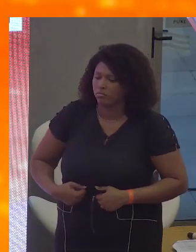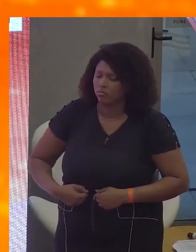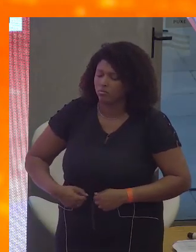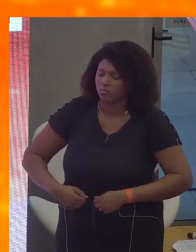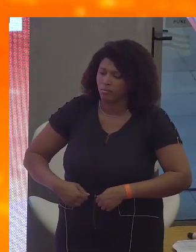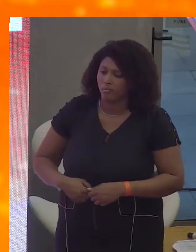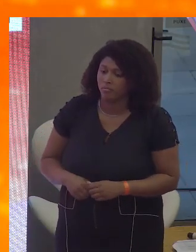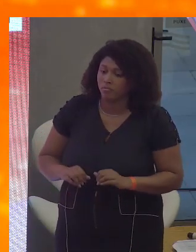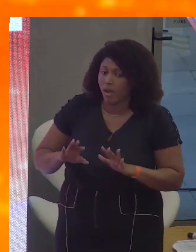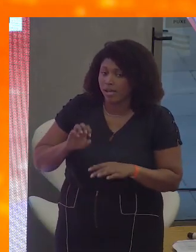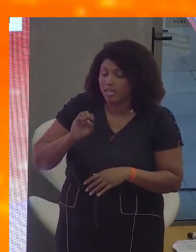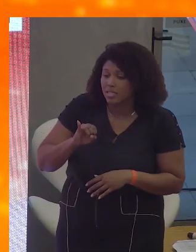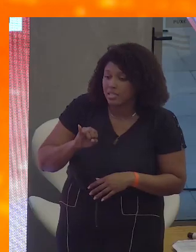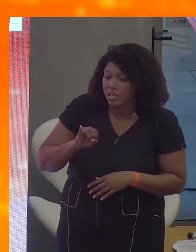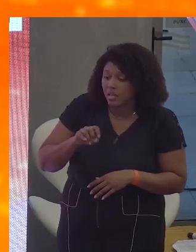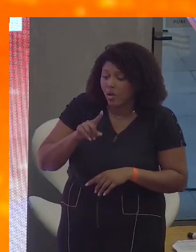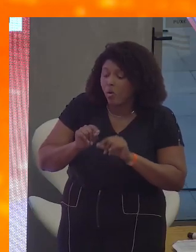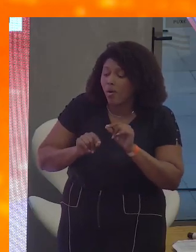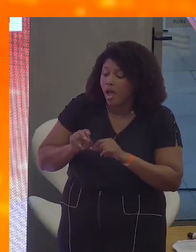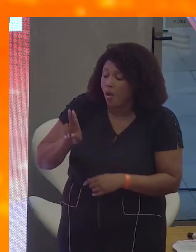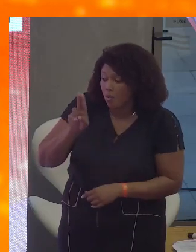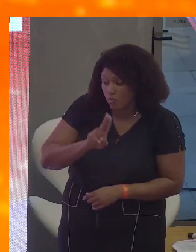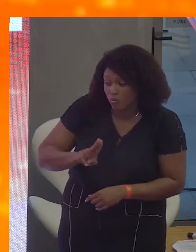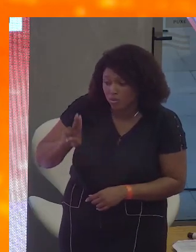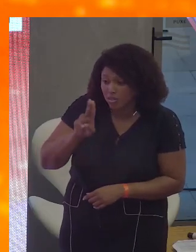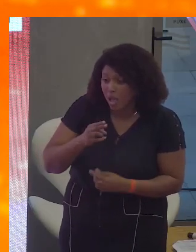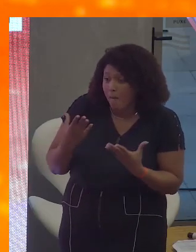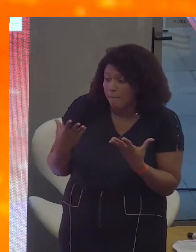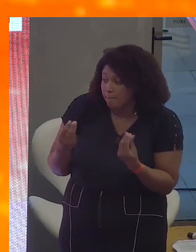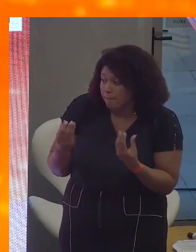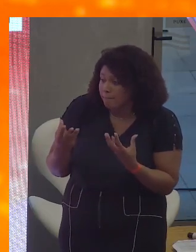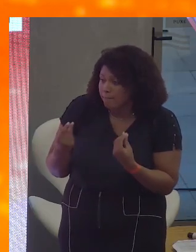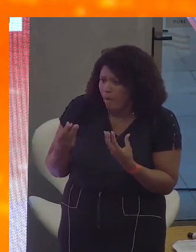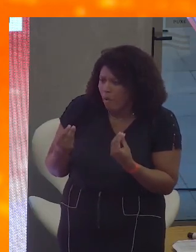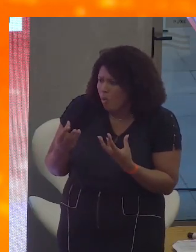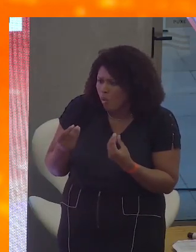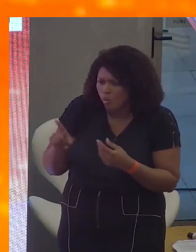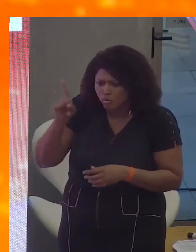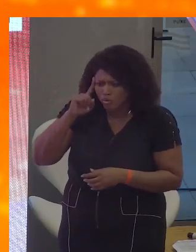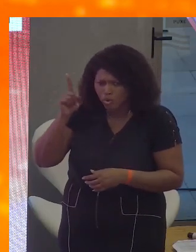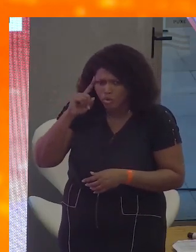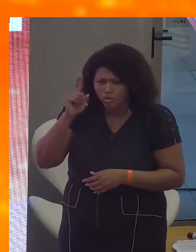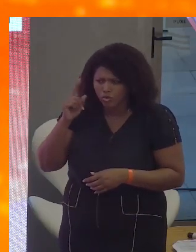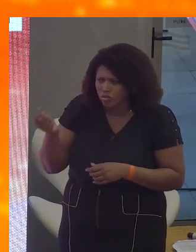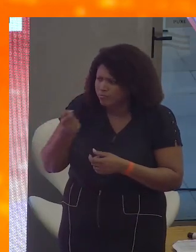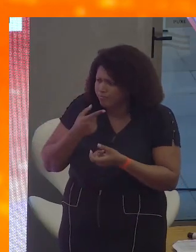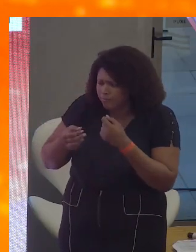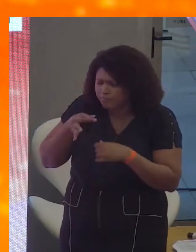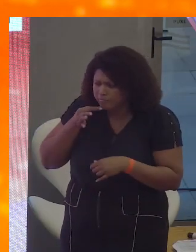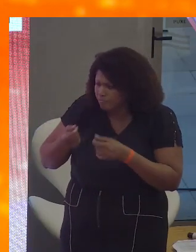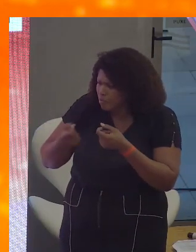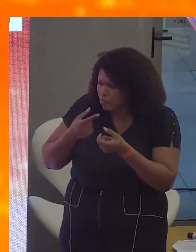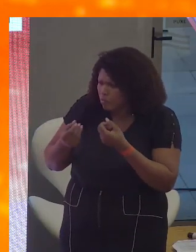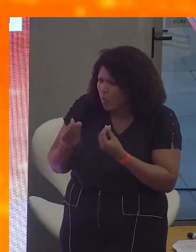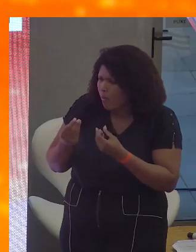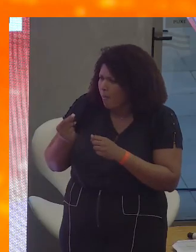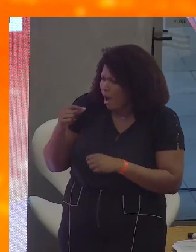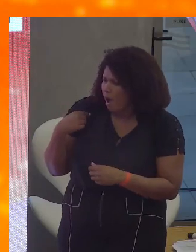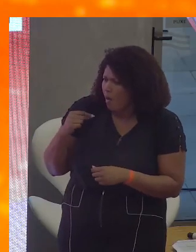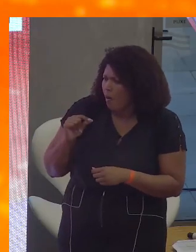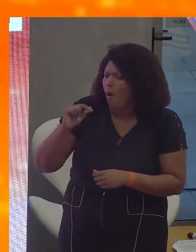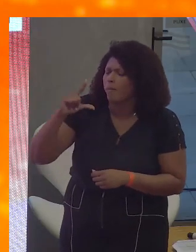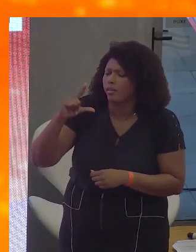isso sendo consumido por alto consumo sem nenhum controle. Aumentei a dosagem,